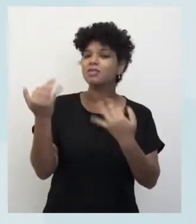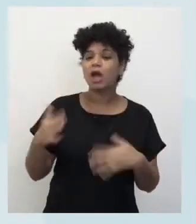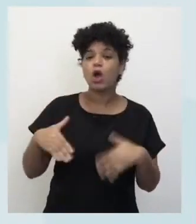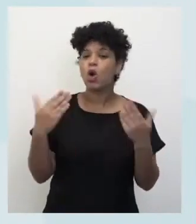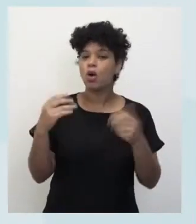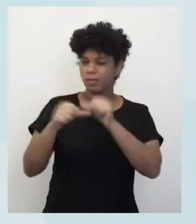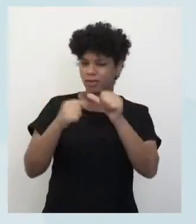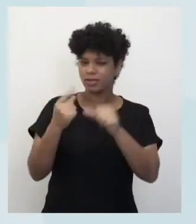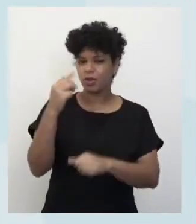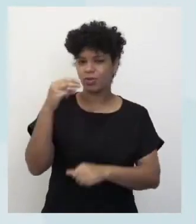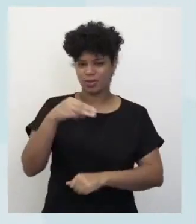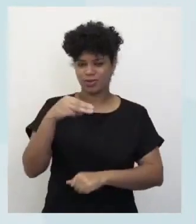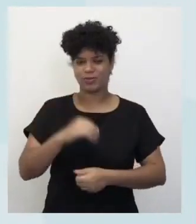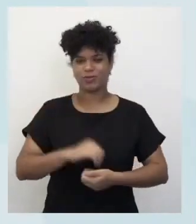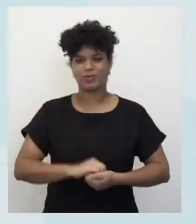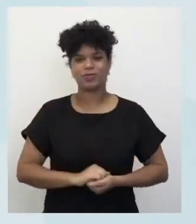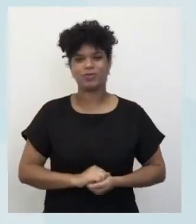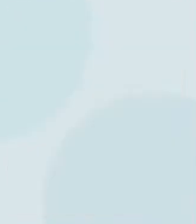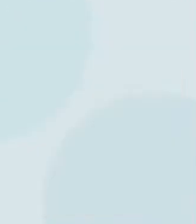já.